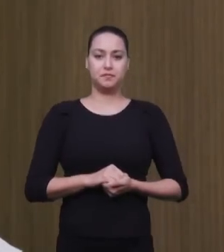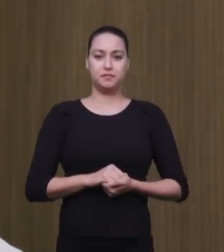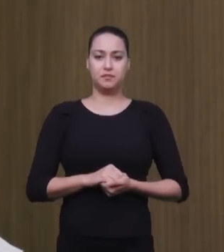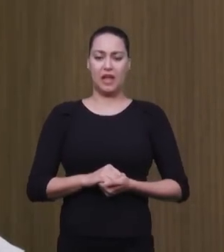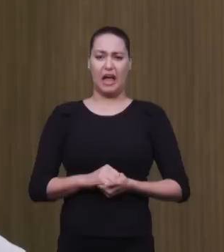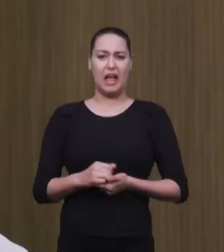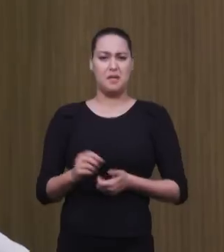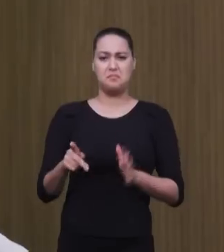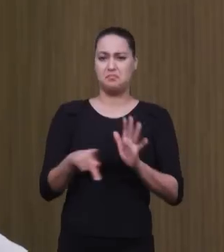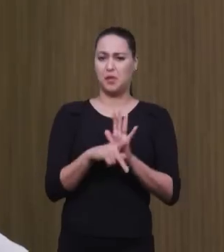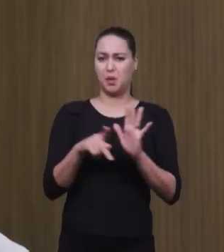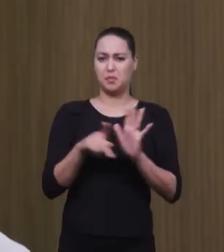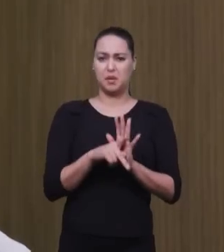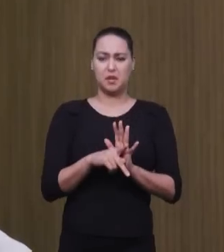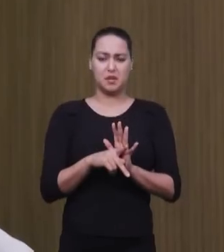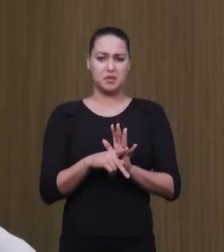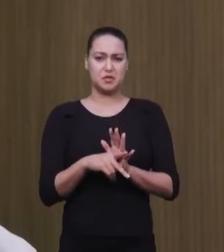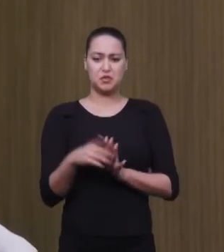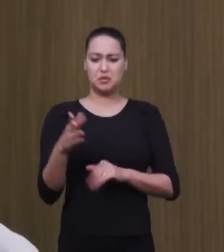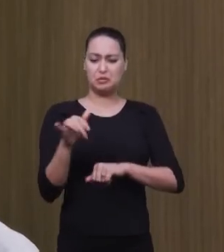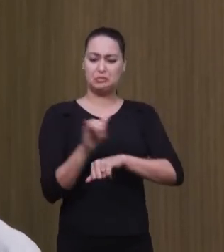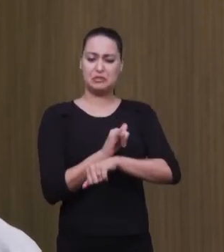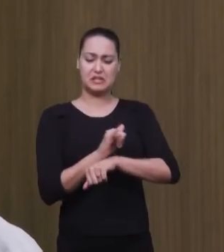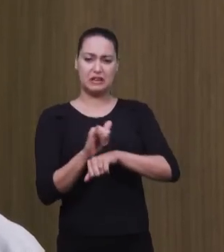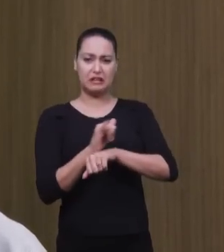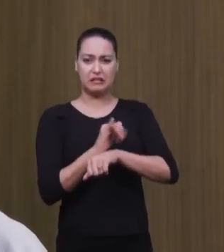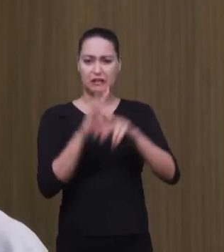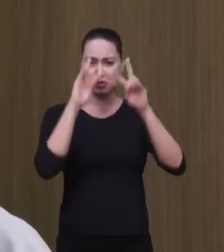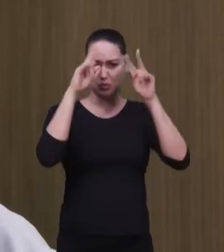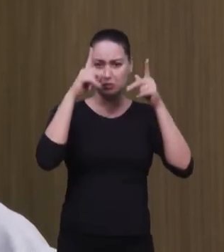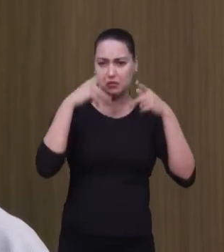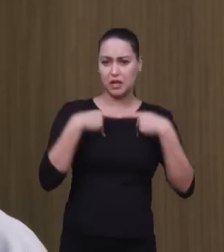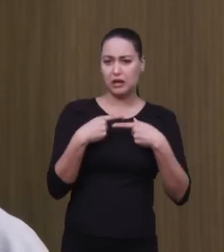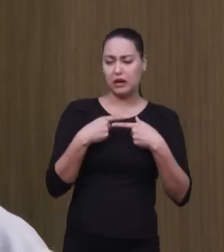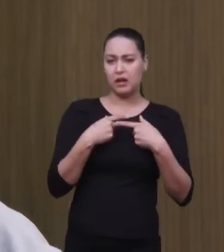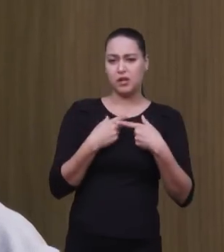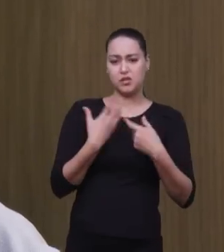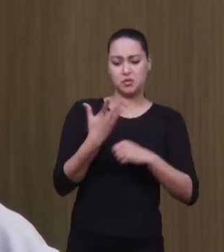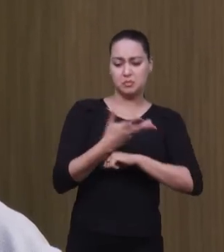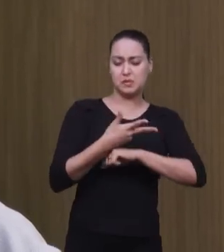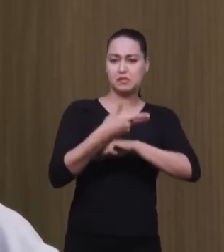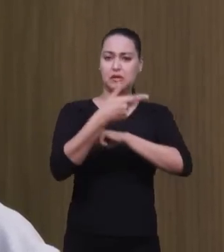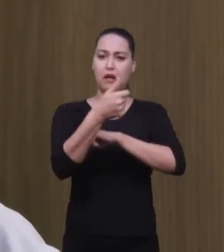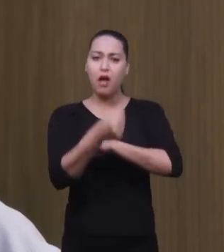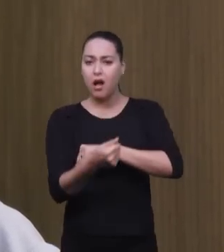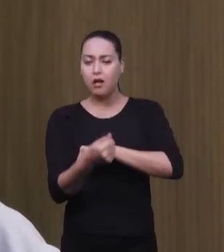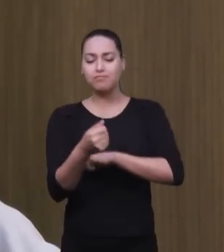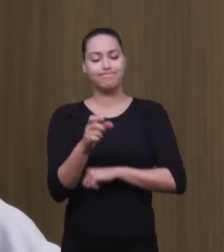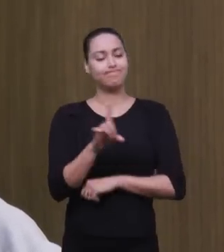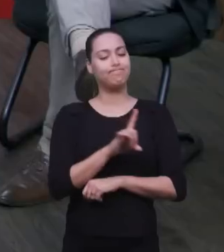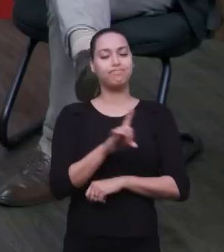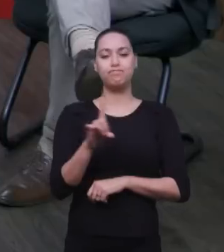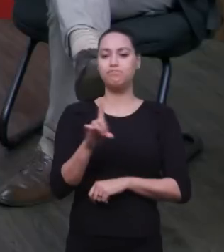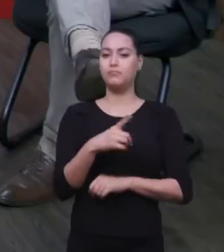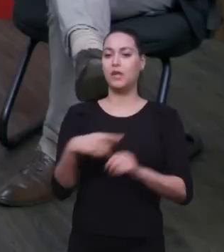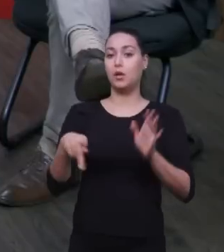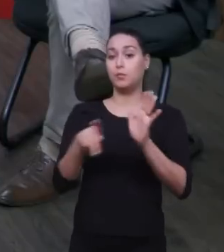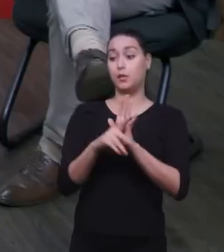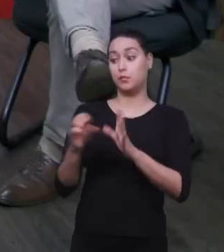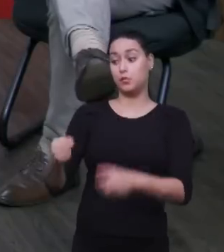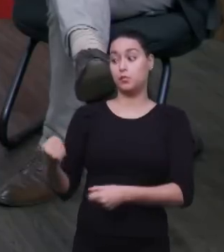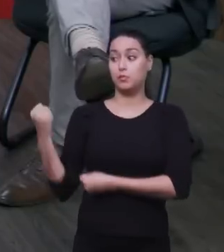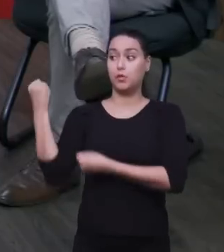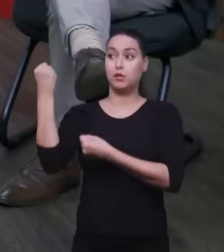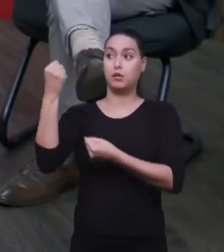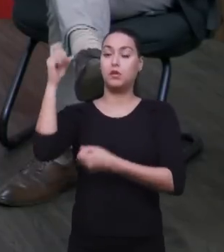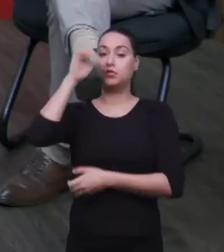de um título, não é fruto de um convencimento humano, de palavras persuasivas humanas, mas é o